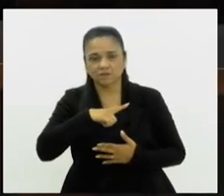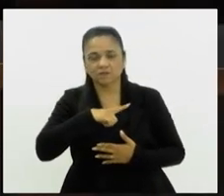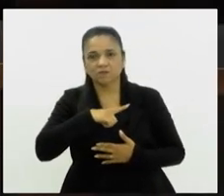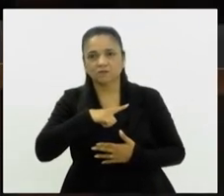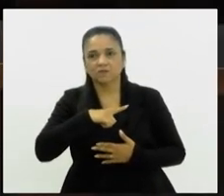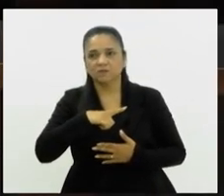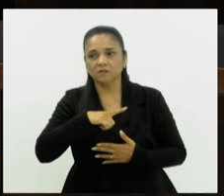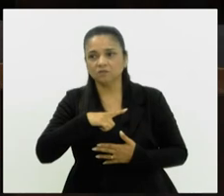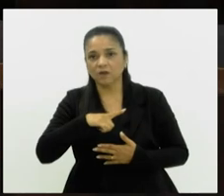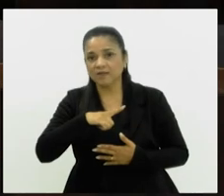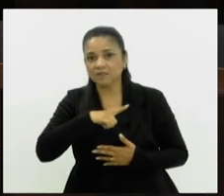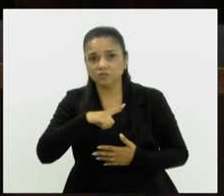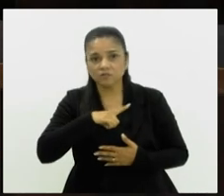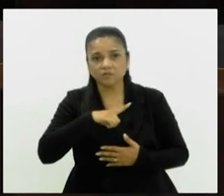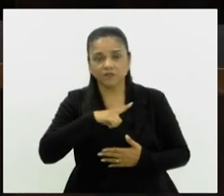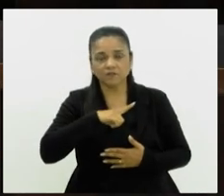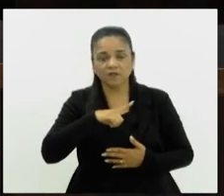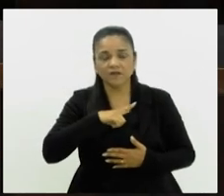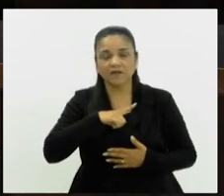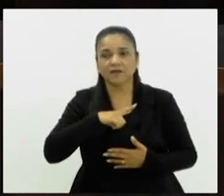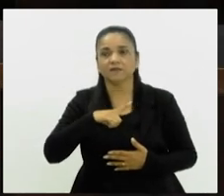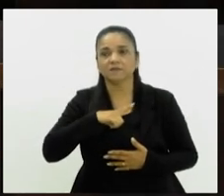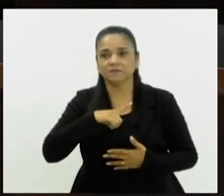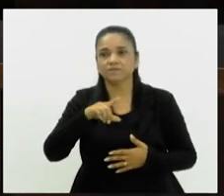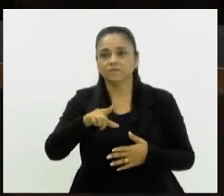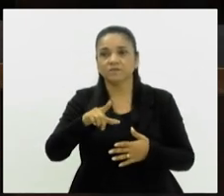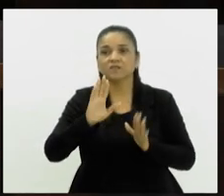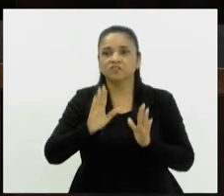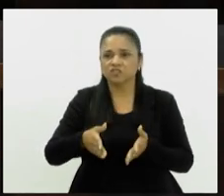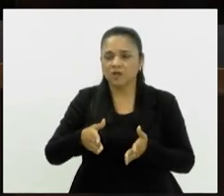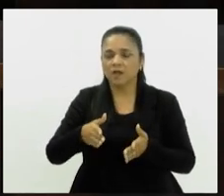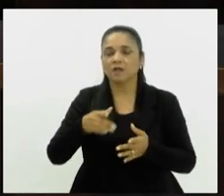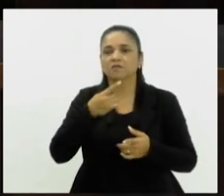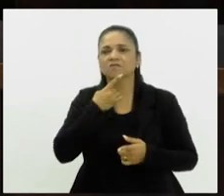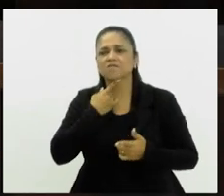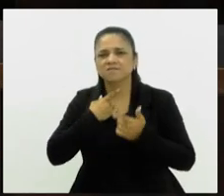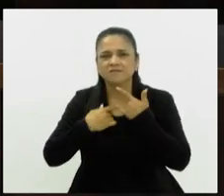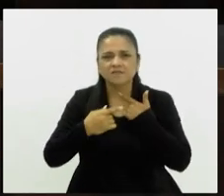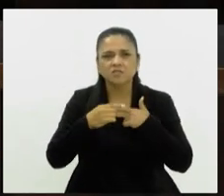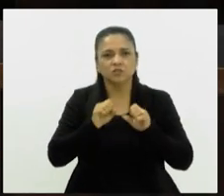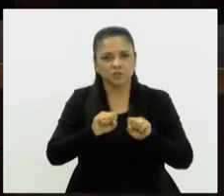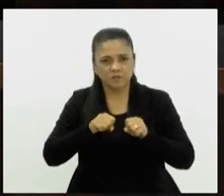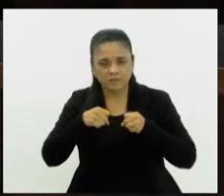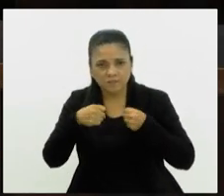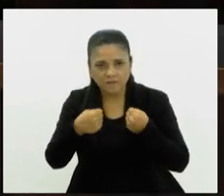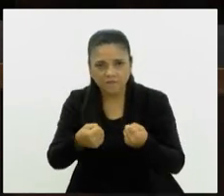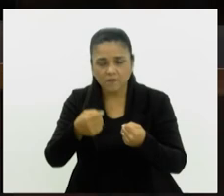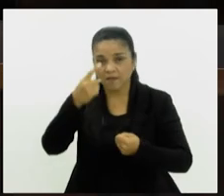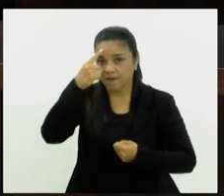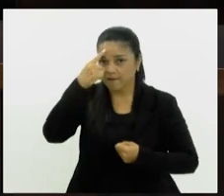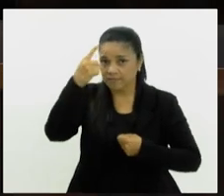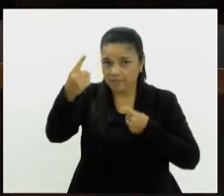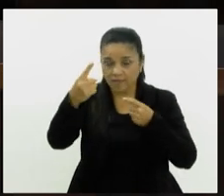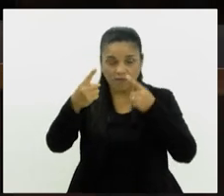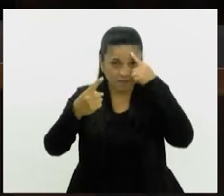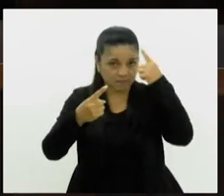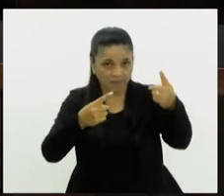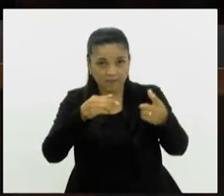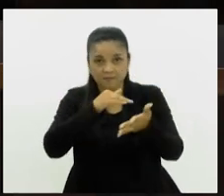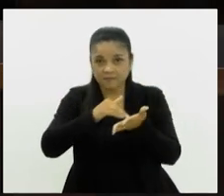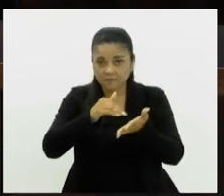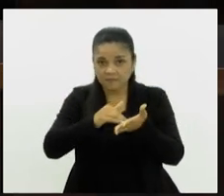de Segurança foi anunciado, o que desejavam aqueles que defendem a ideia da Secretaria